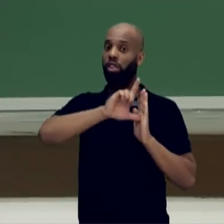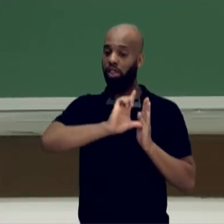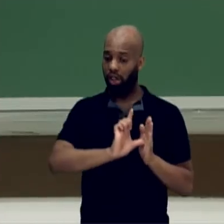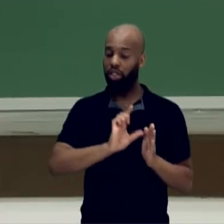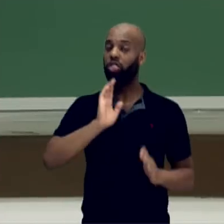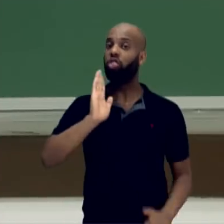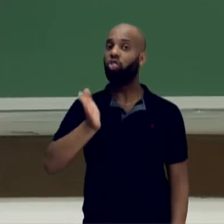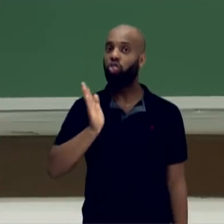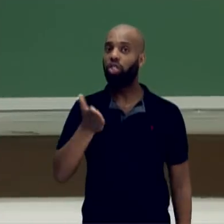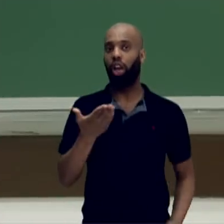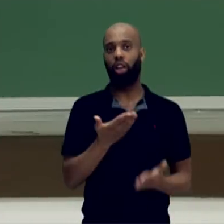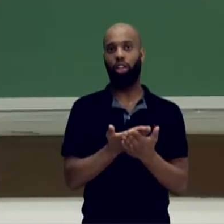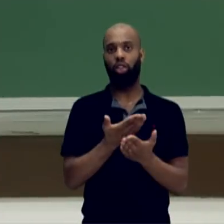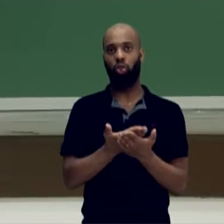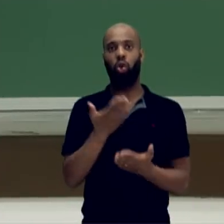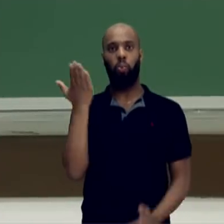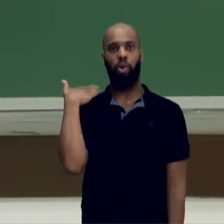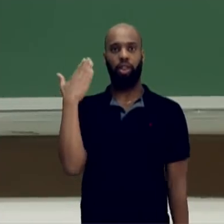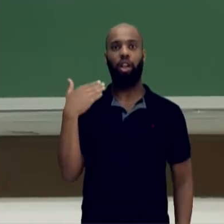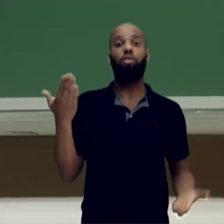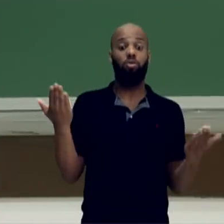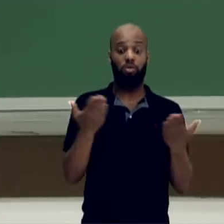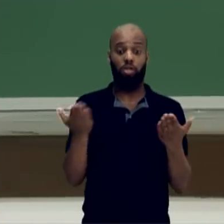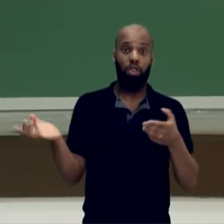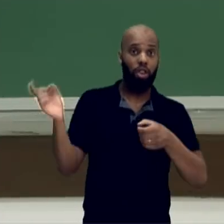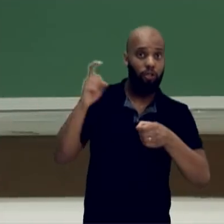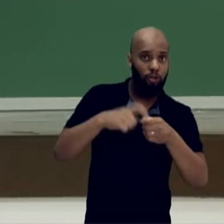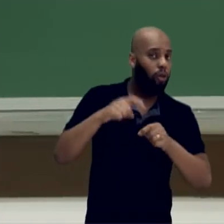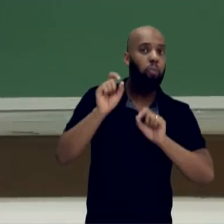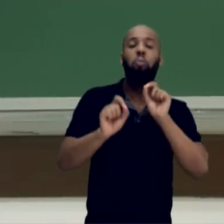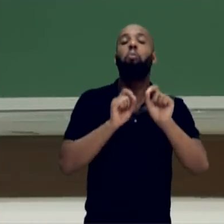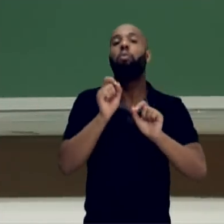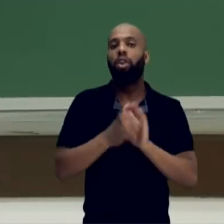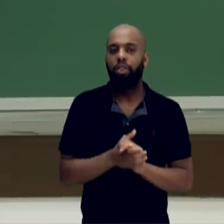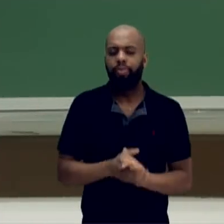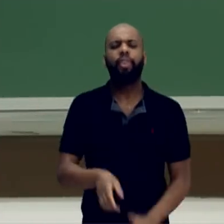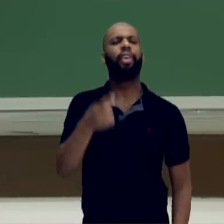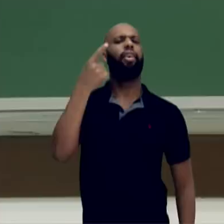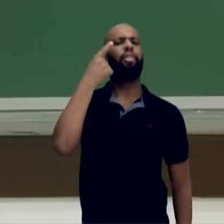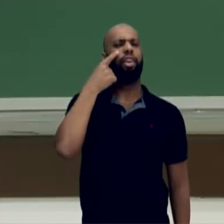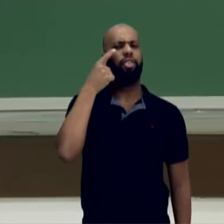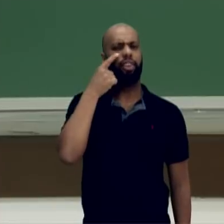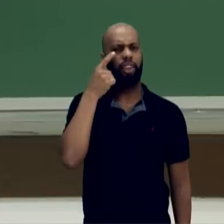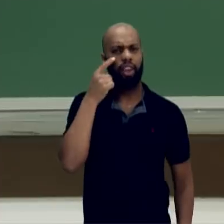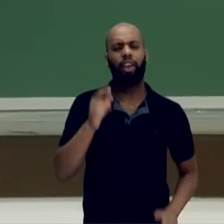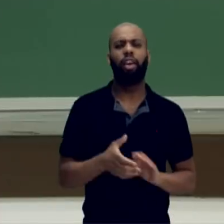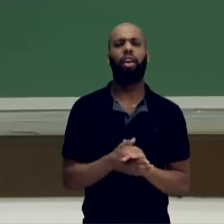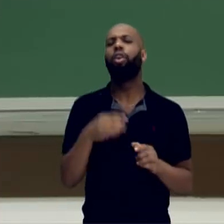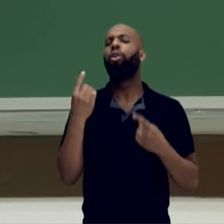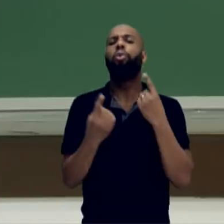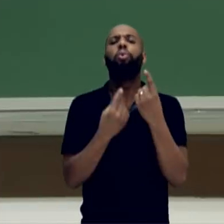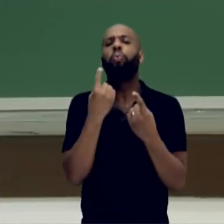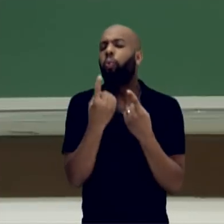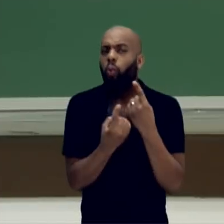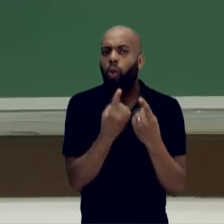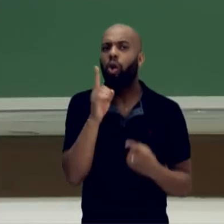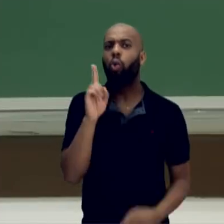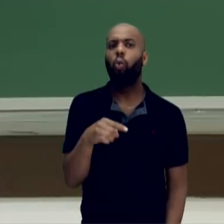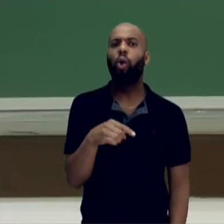nós trabalhamos na aula passada e agora na retomada, que é o quê? Verificar qual é